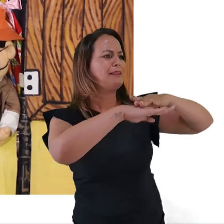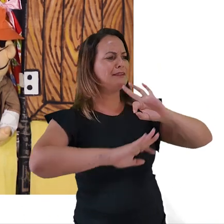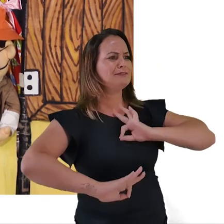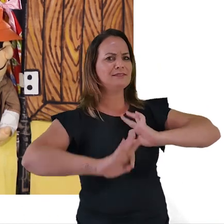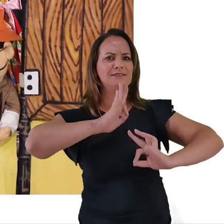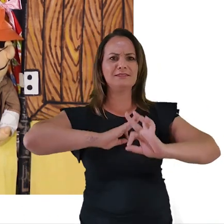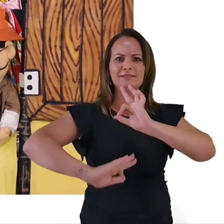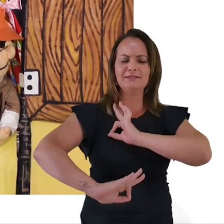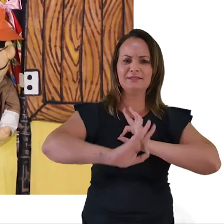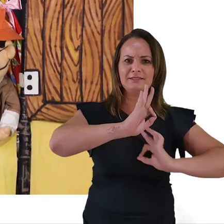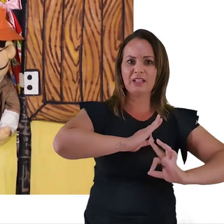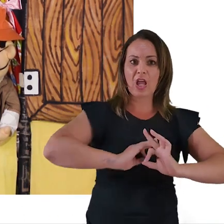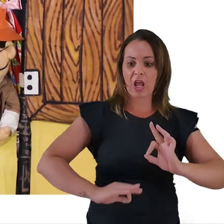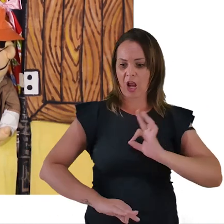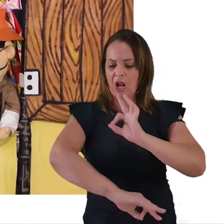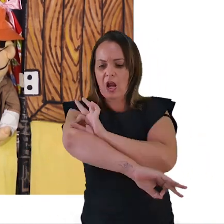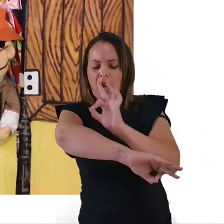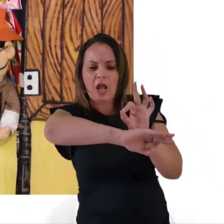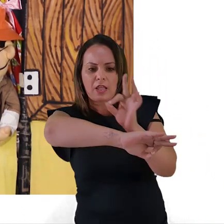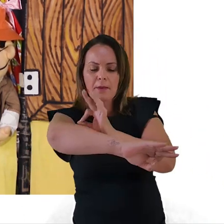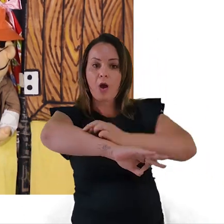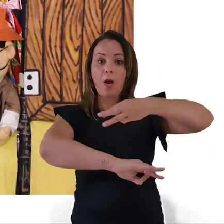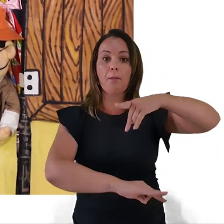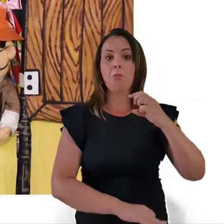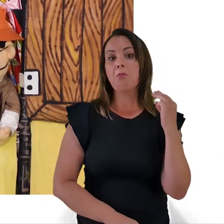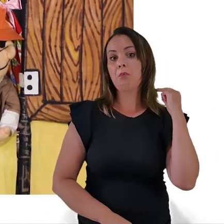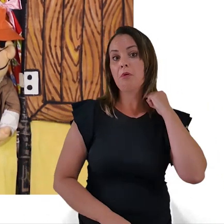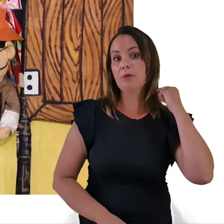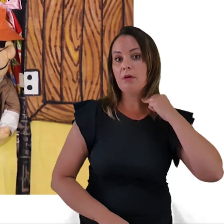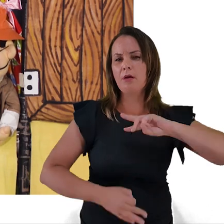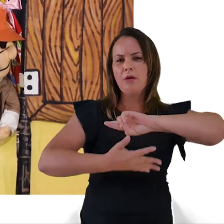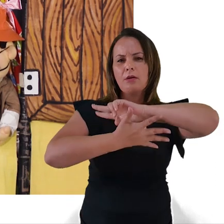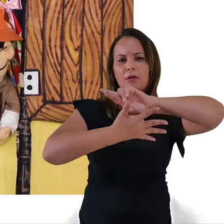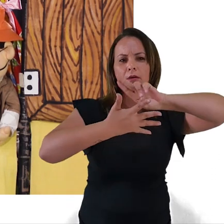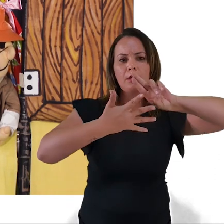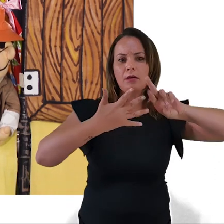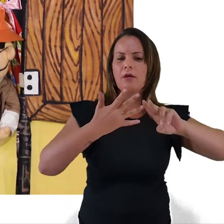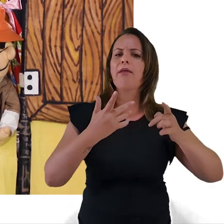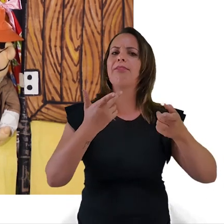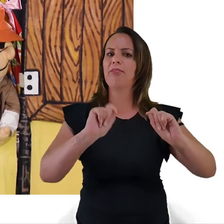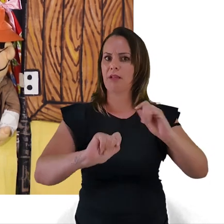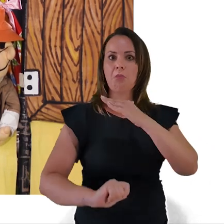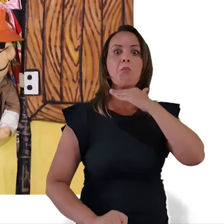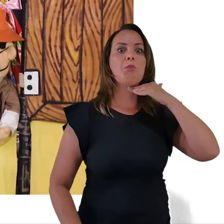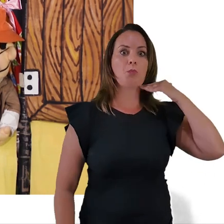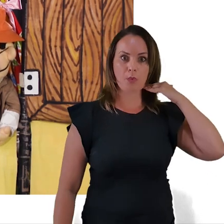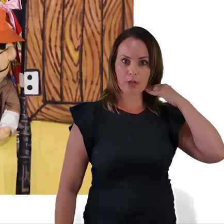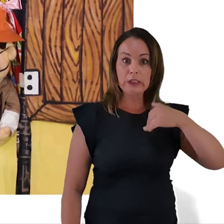coqueluche, catapora, meningite e outras tantas podem matar se não